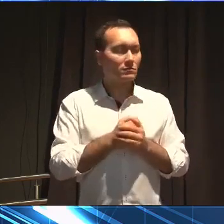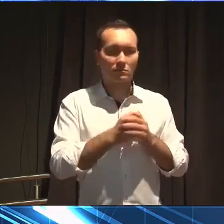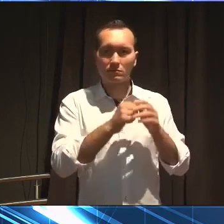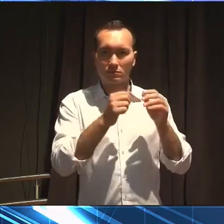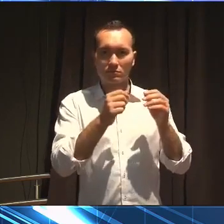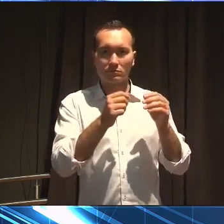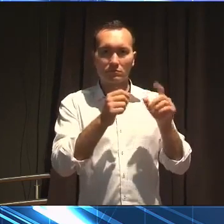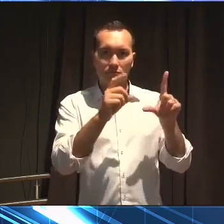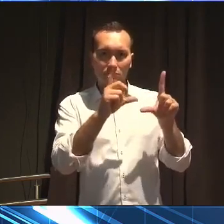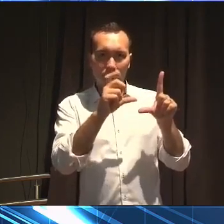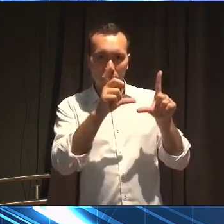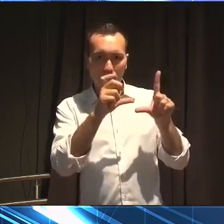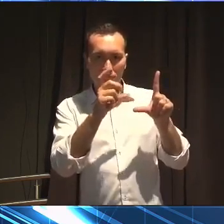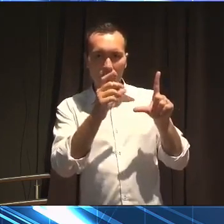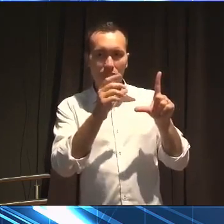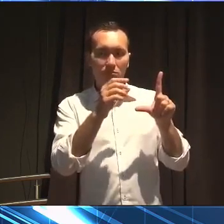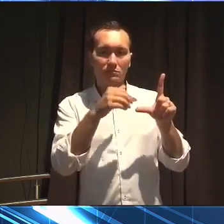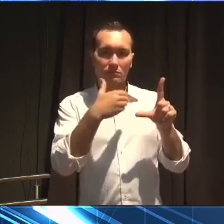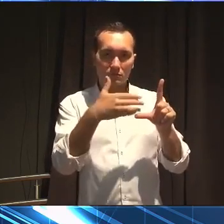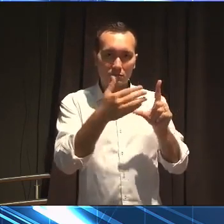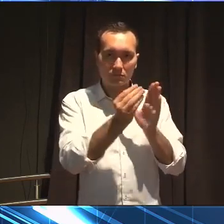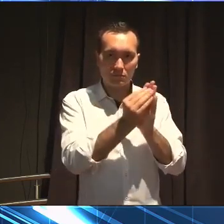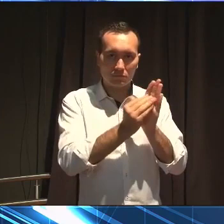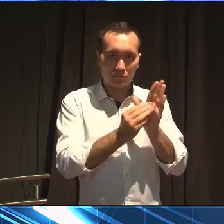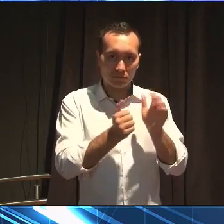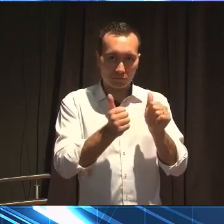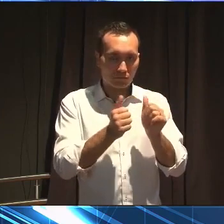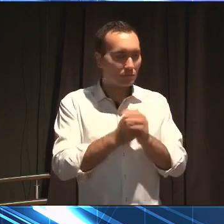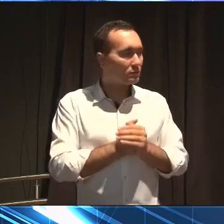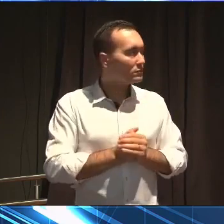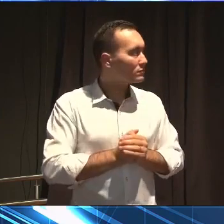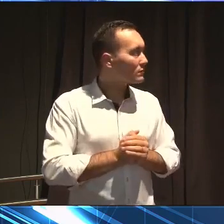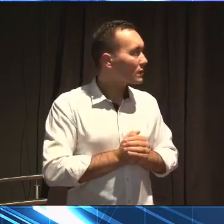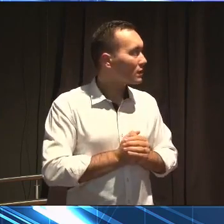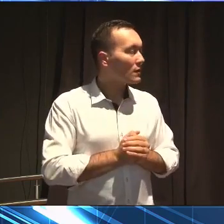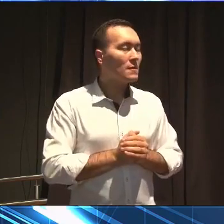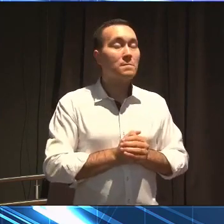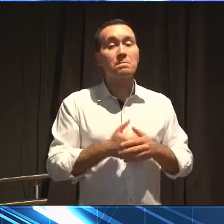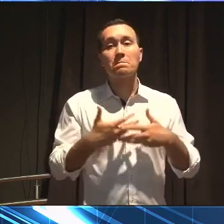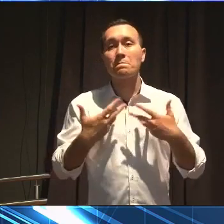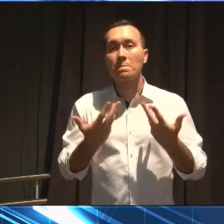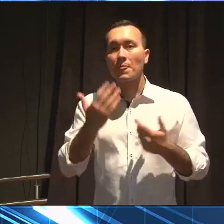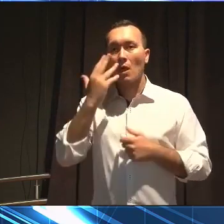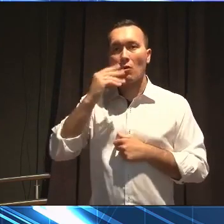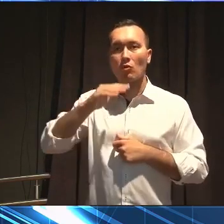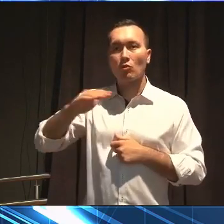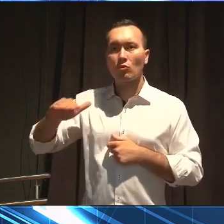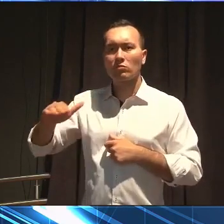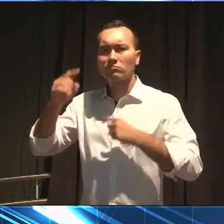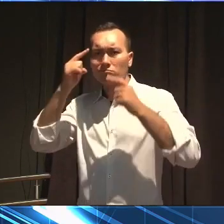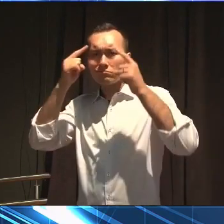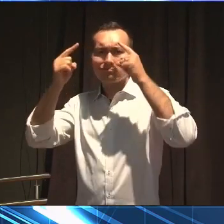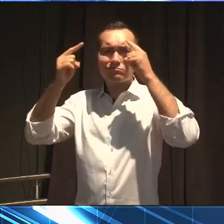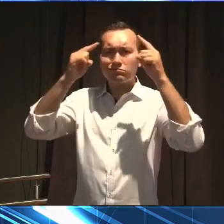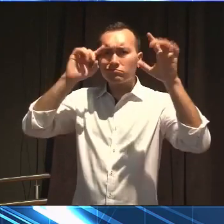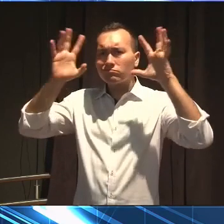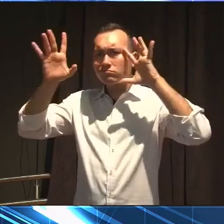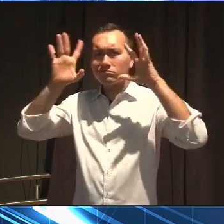Bem, pessoal, por que crianças são altamente criativas? Alguém tem alguma